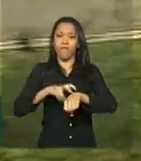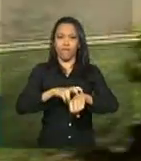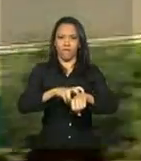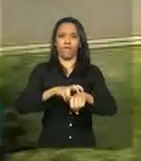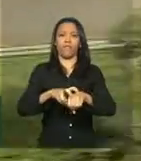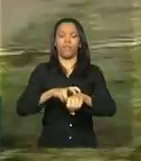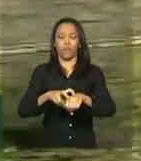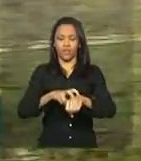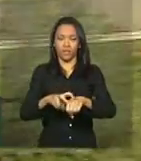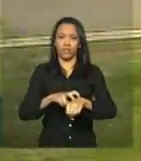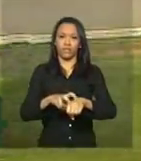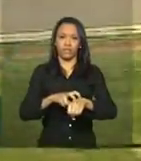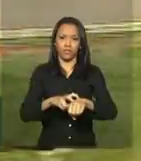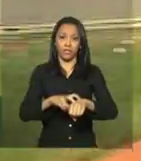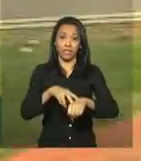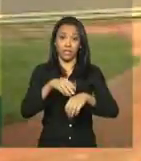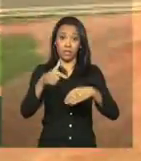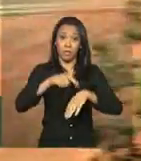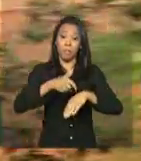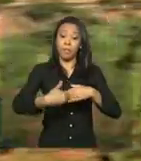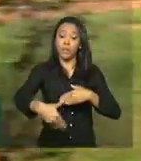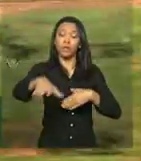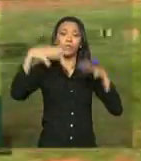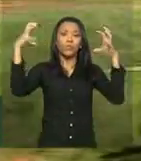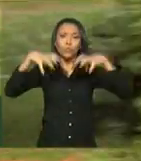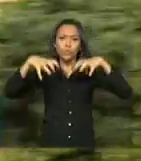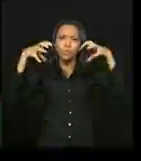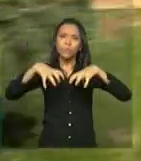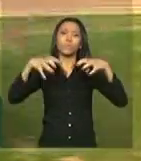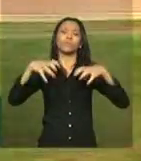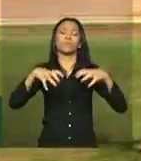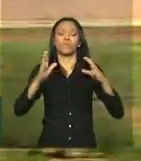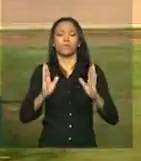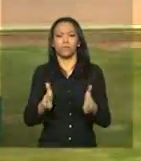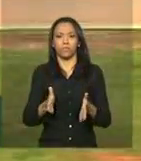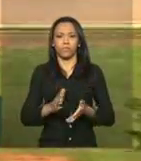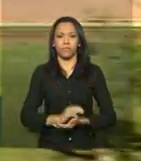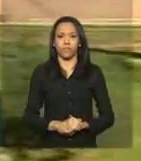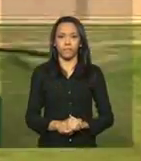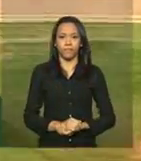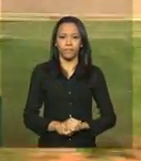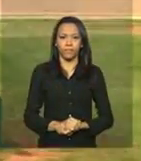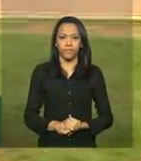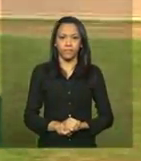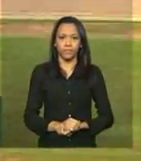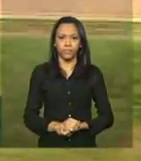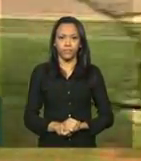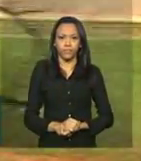época de chuva, a grama rapidamente se recupera.